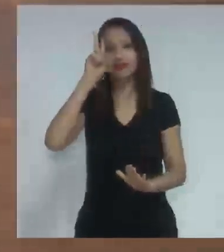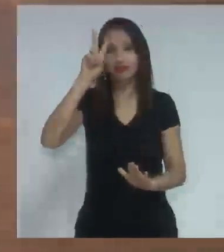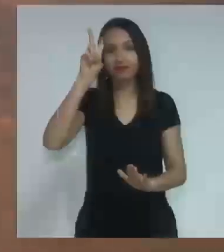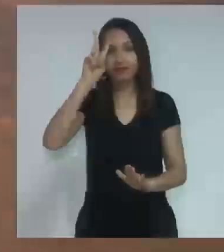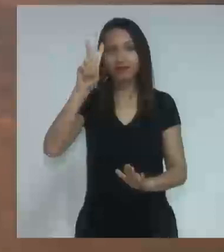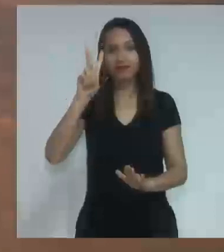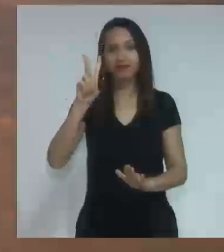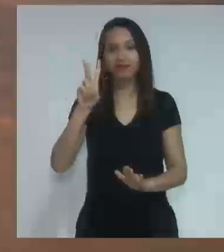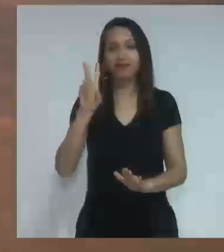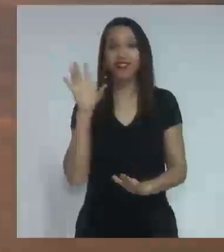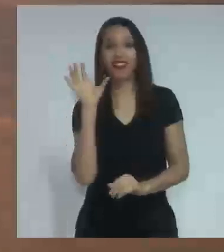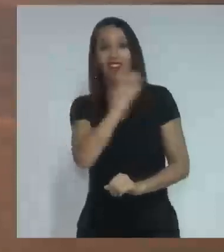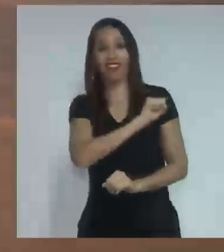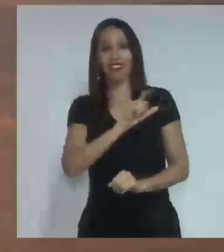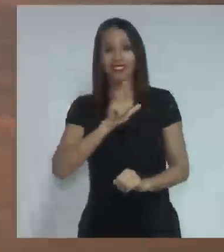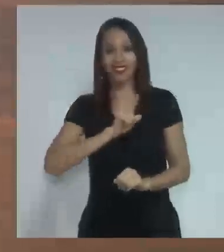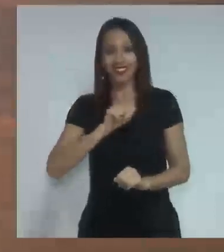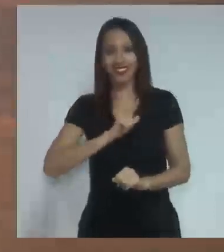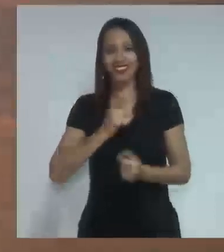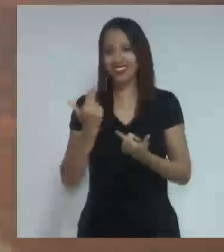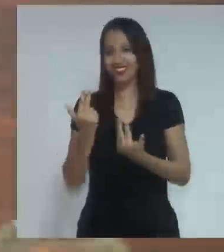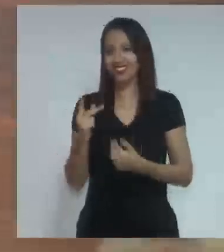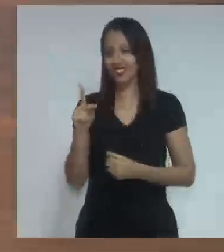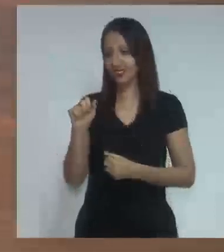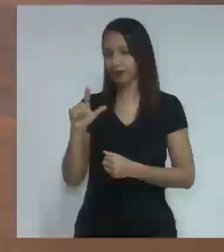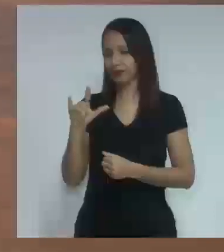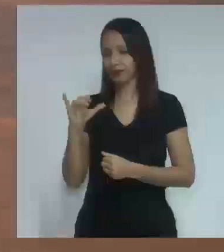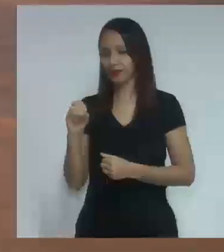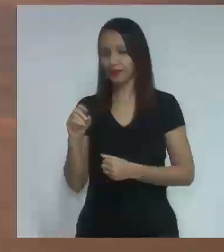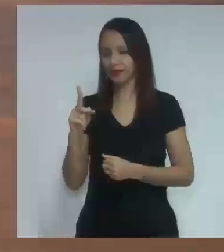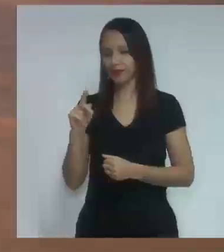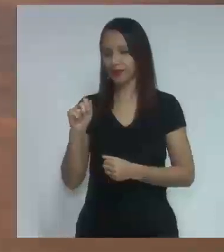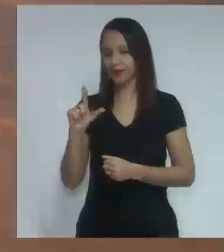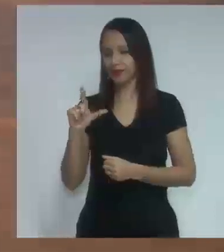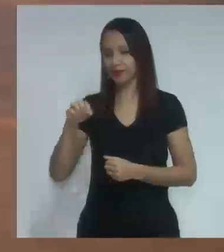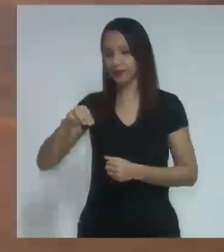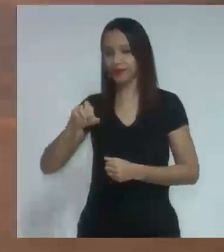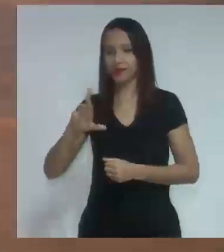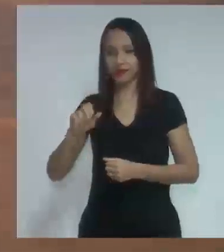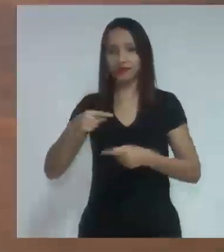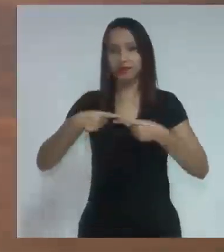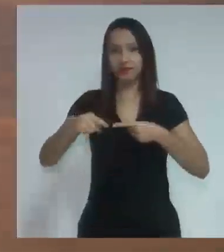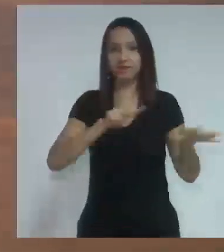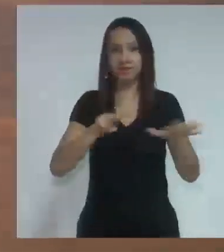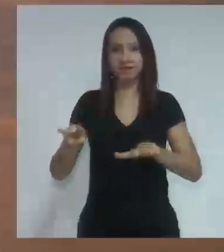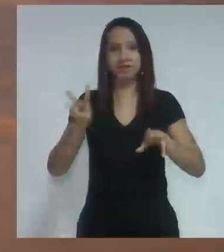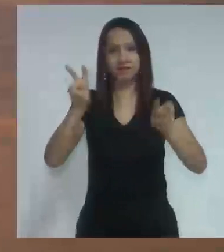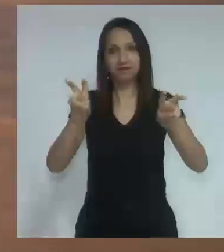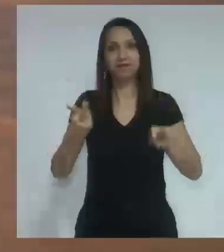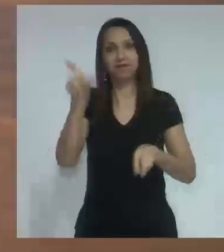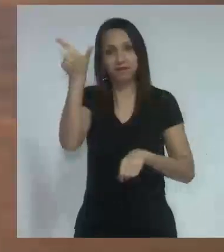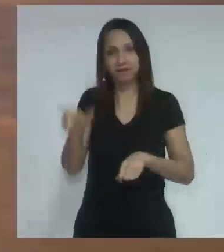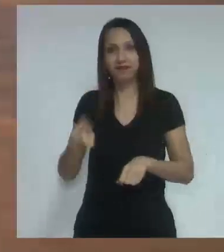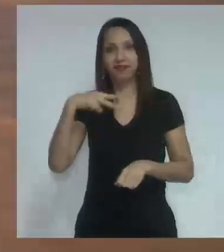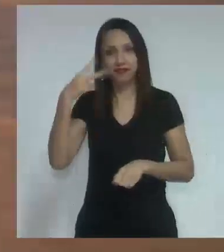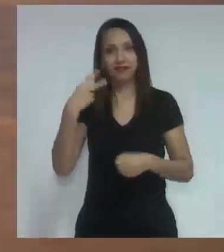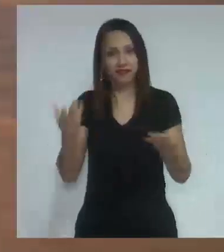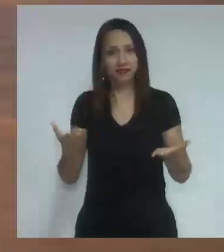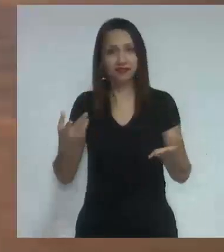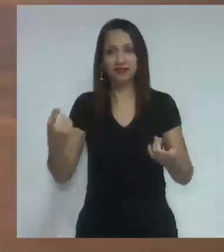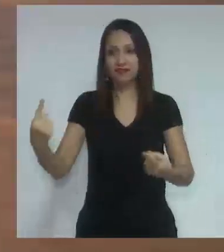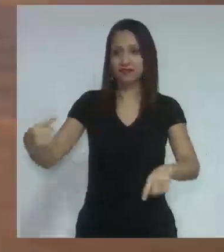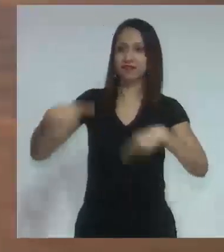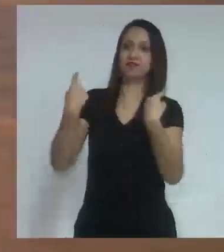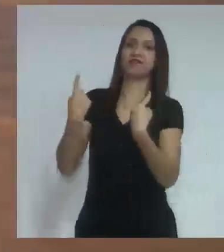uma leitura rápida aqui, né, Paulinho Palmeira, que na semana passada, o vereador em questão disse que